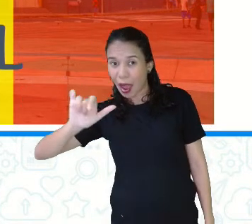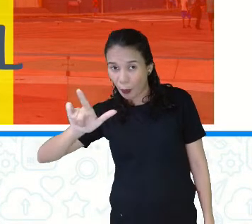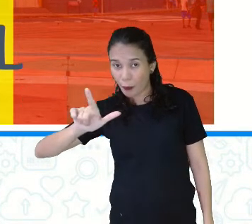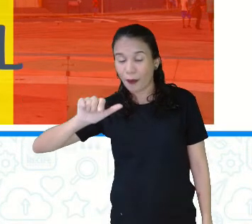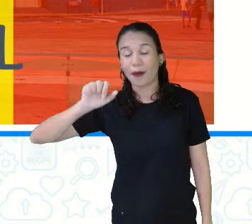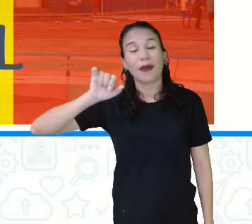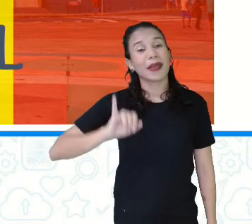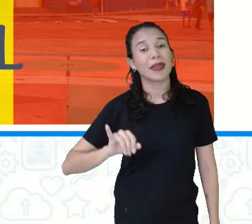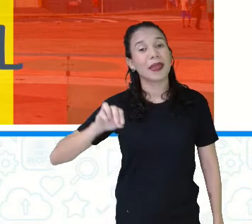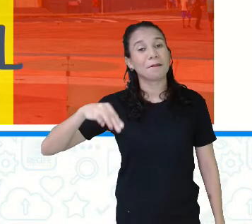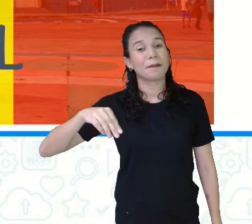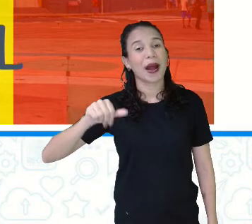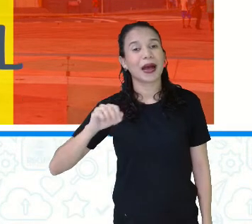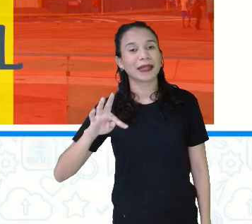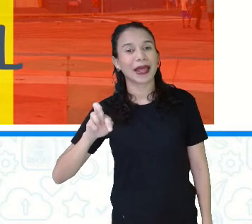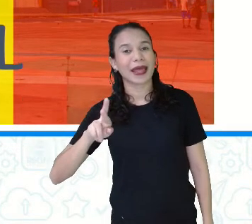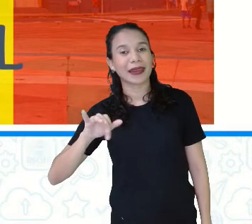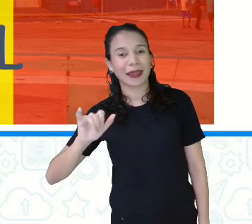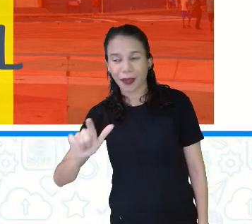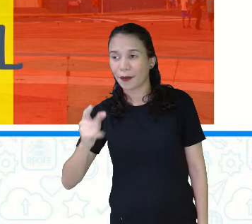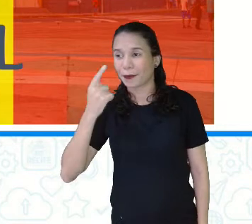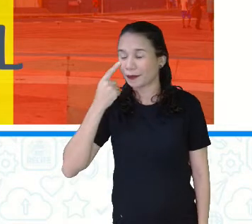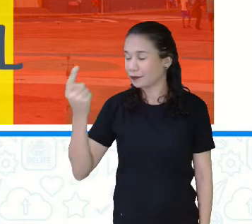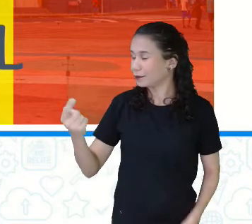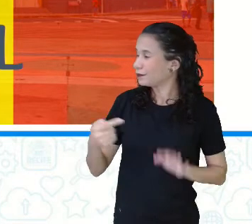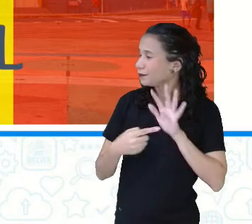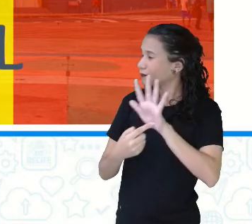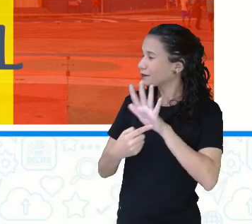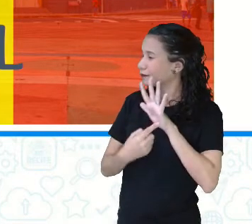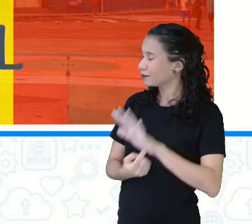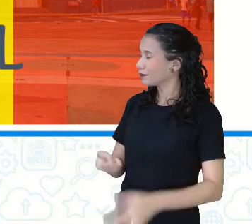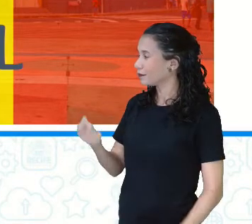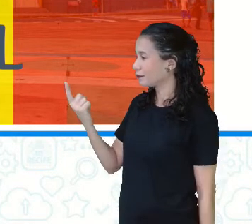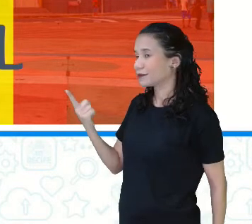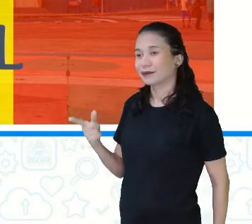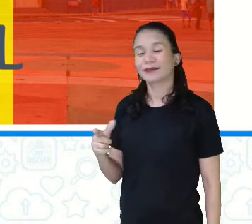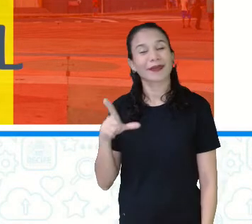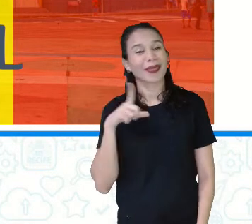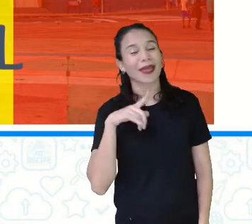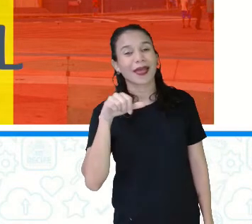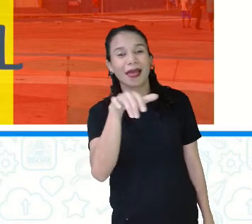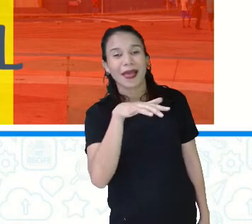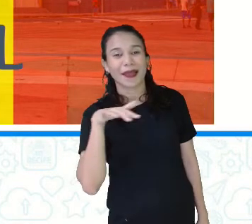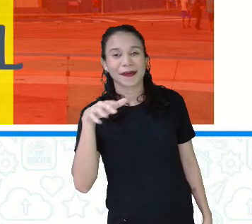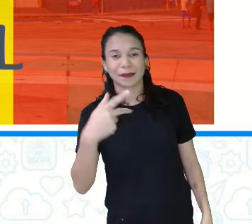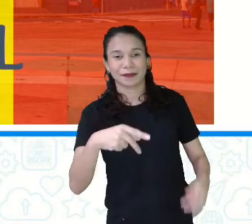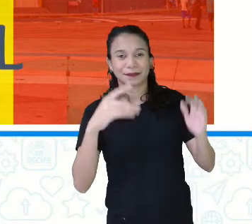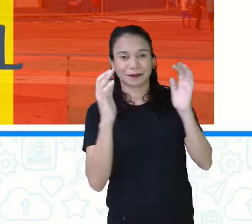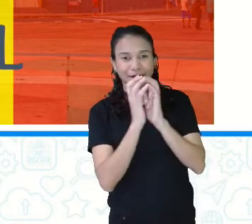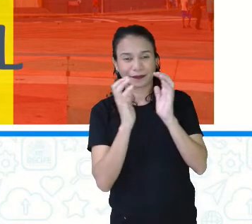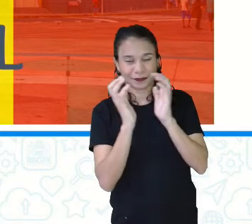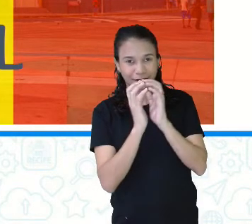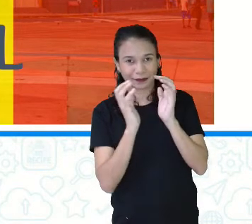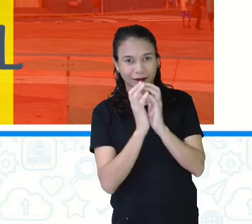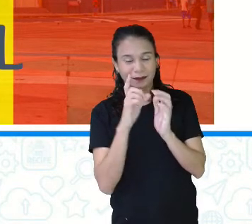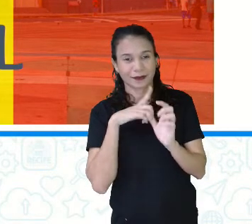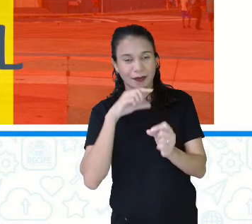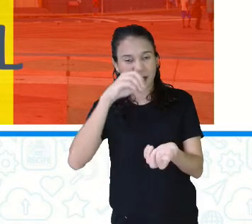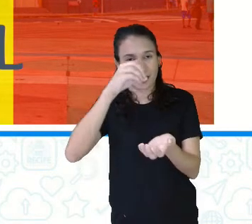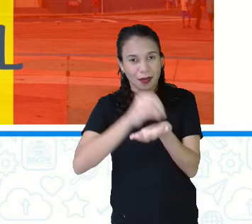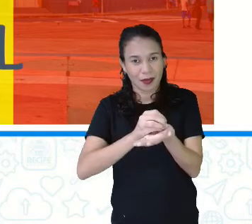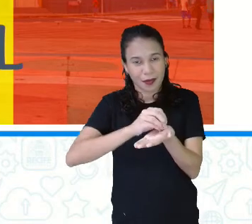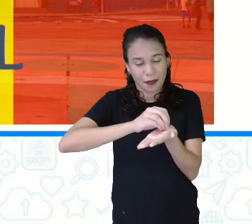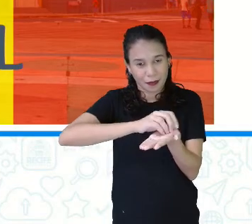aí, eu já estou mostrando para vocês aí, essa é aquela parte do Recife, lá no centro, que fica no